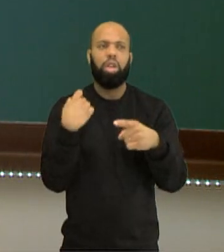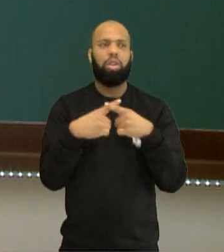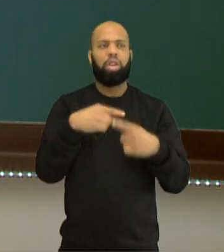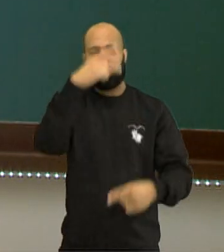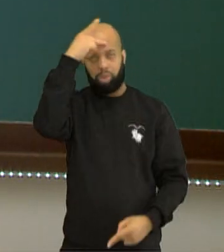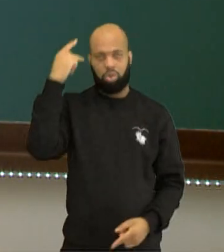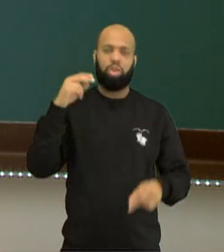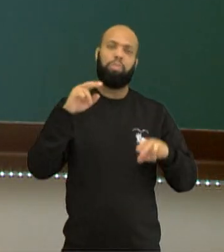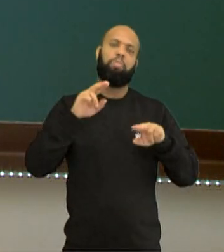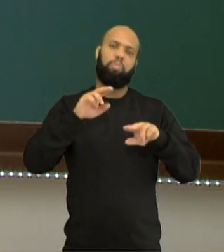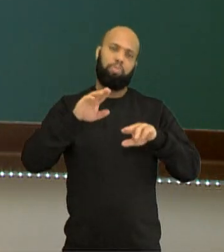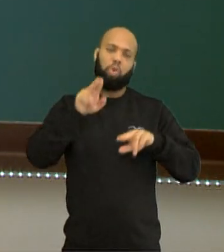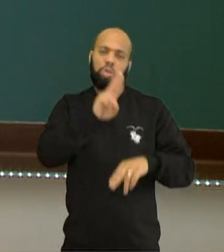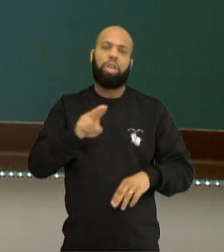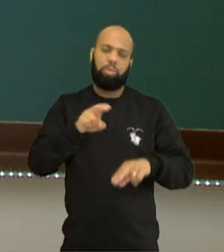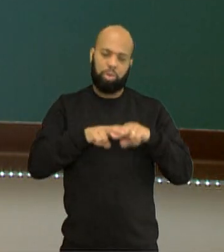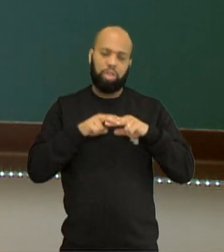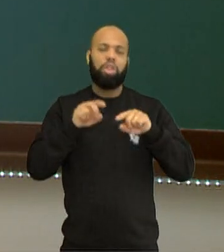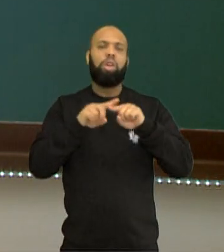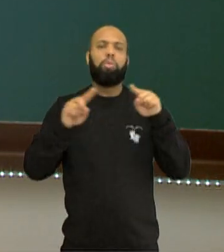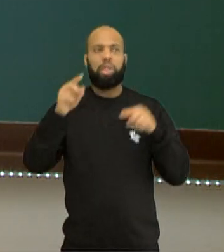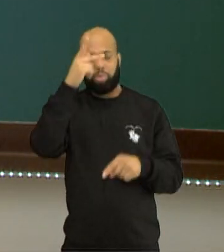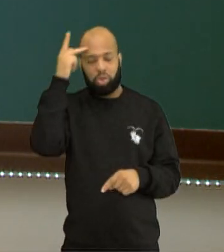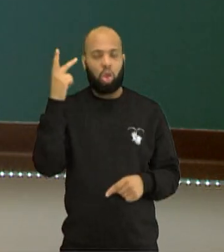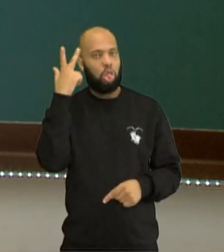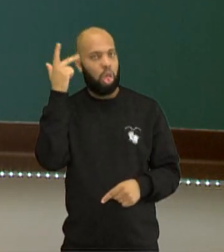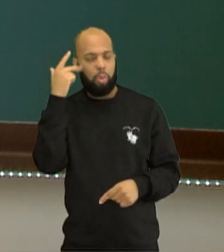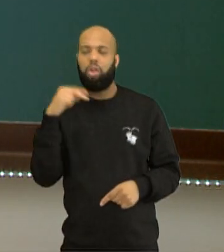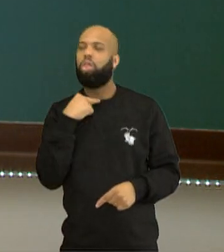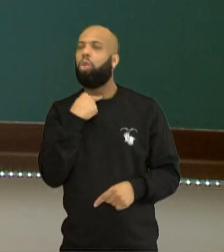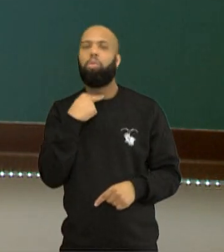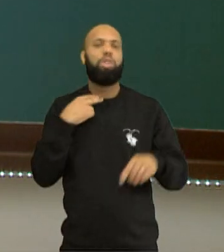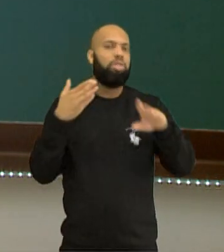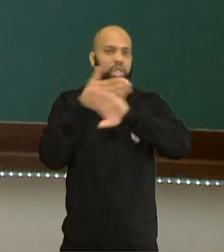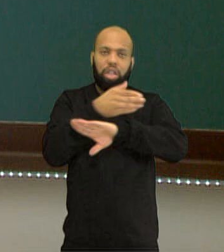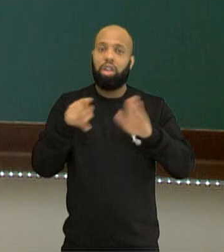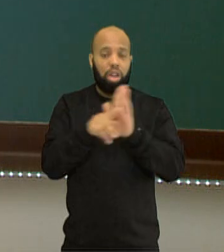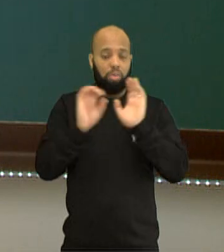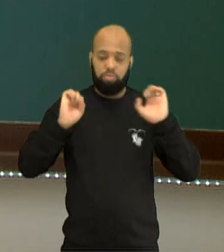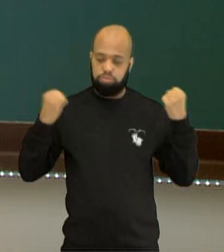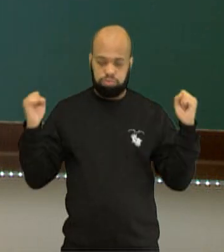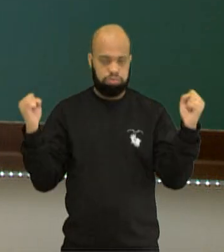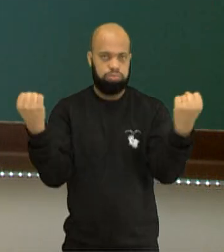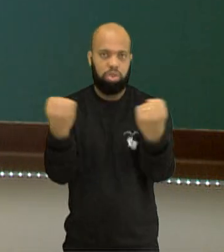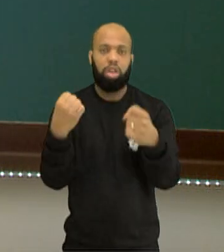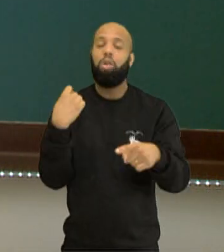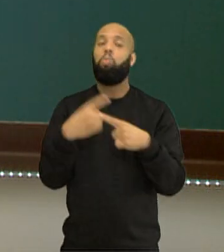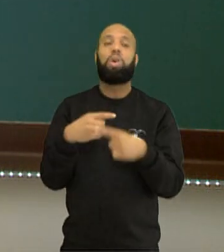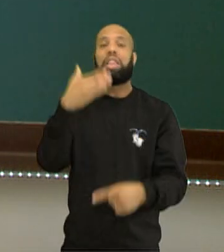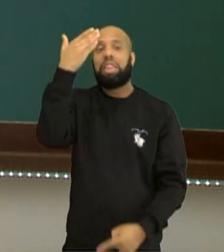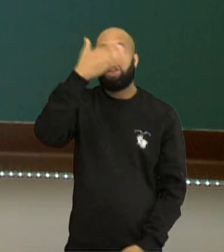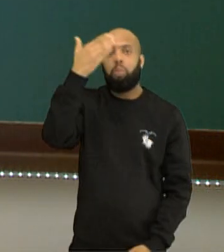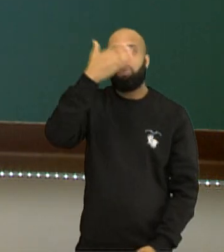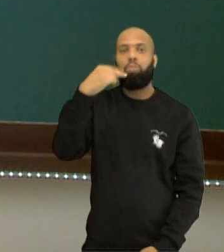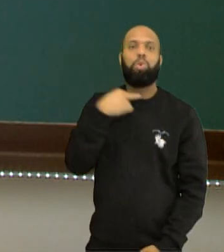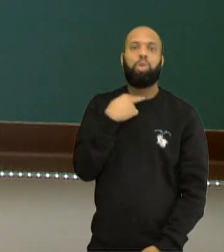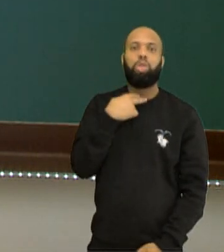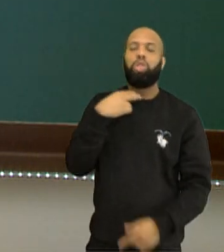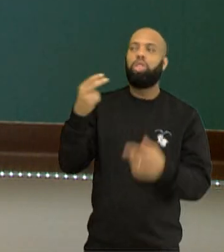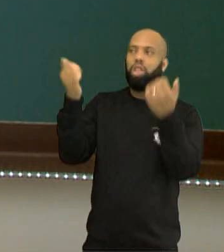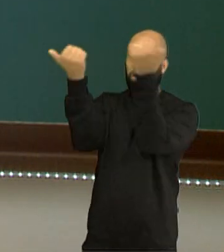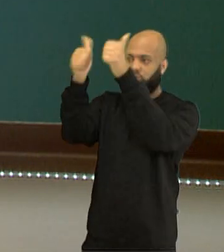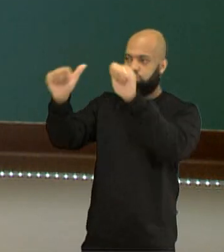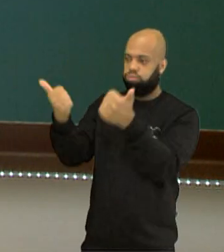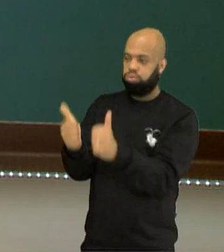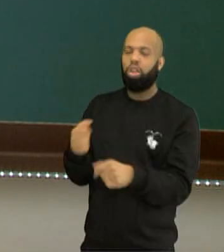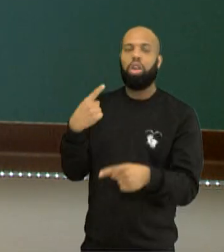feitas para isso. Mas as pessoas comuns não podiam participar dentro dos templos, porque elas não podiam olhar as estátuas, porque as estátuas